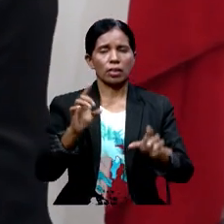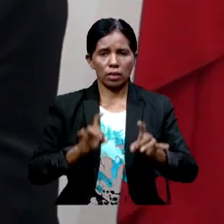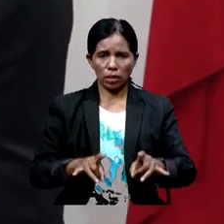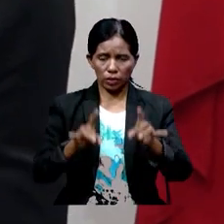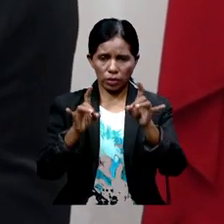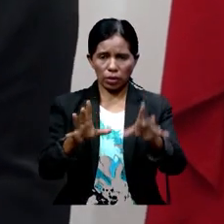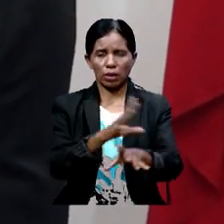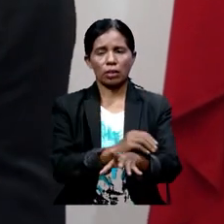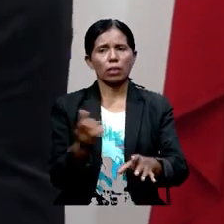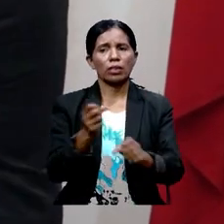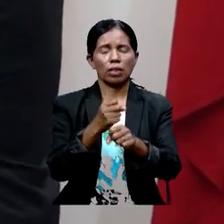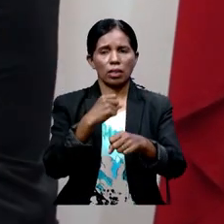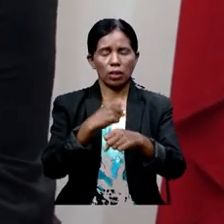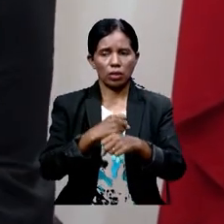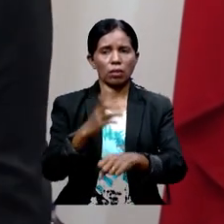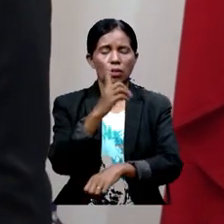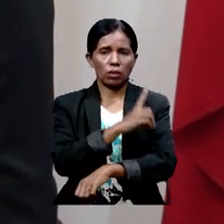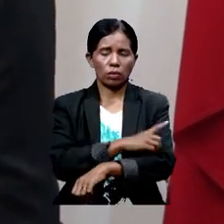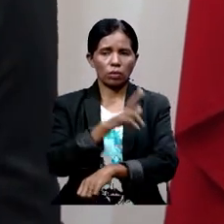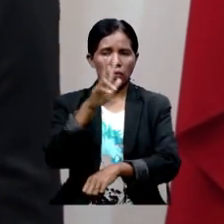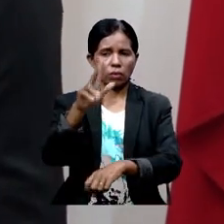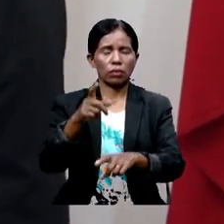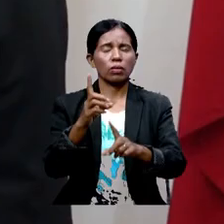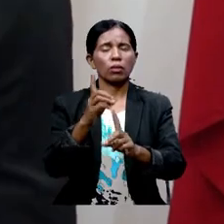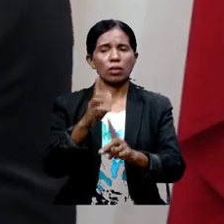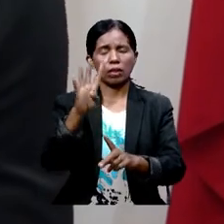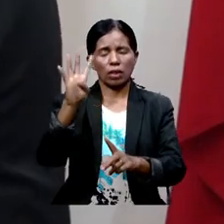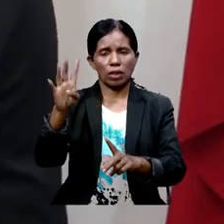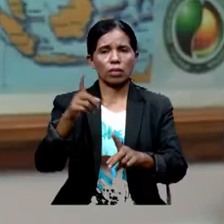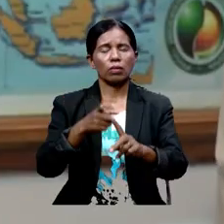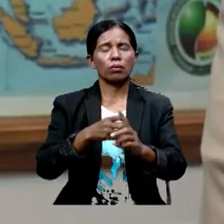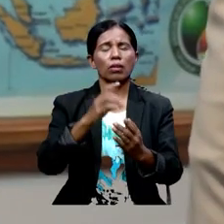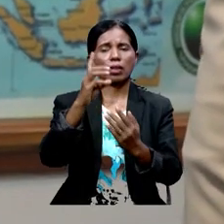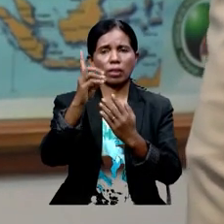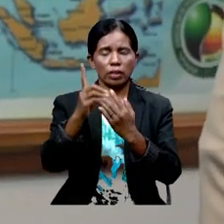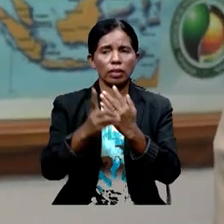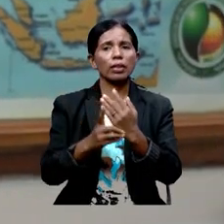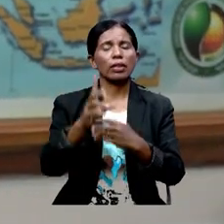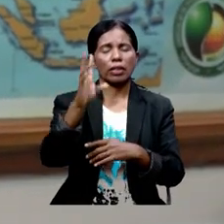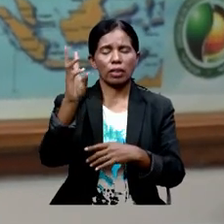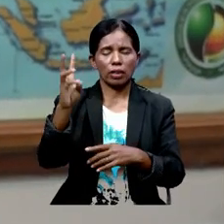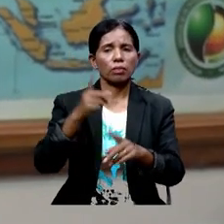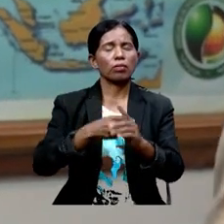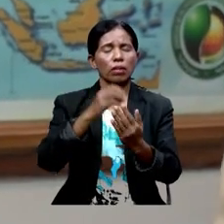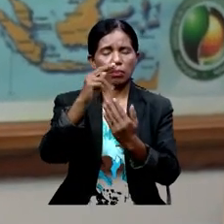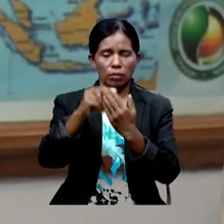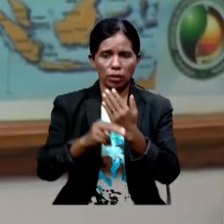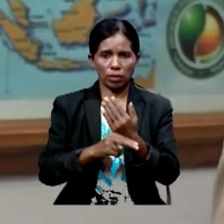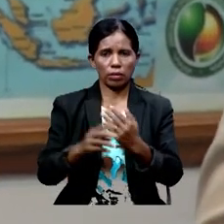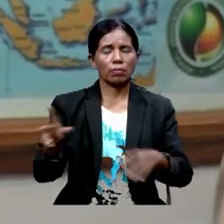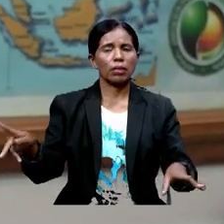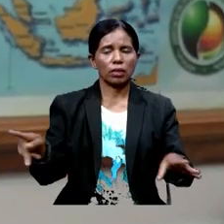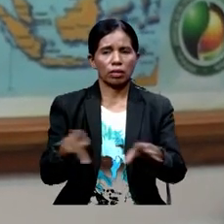Austrália, nebesse halau, durante Lorontolo, o Siloron Hat, Toloronen, Fulang Marsone. No Simeira, né, se participa